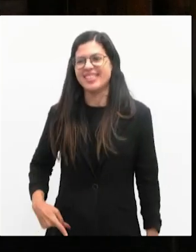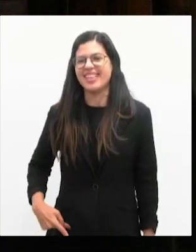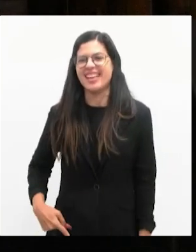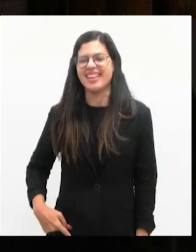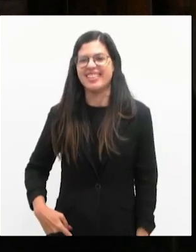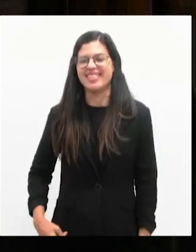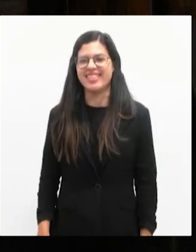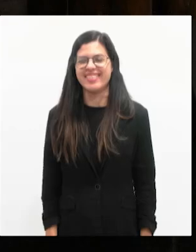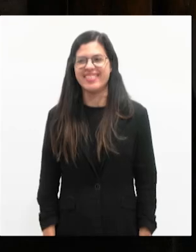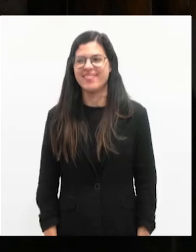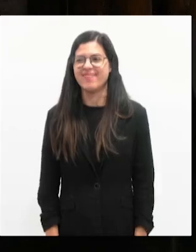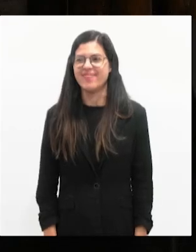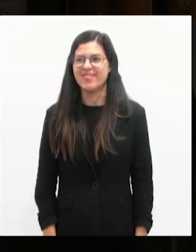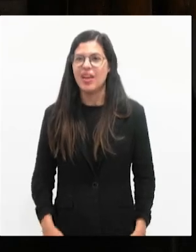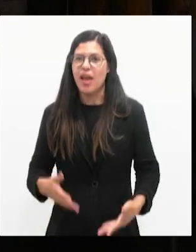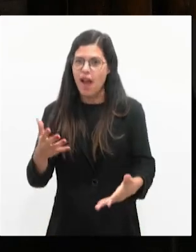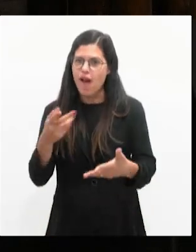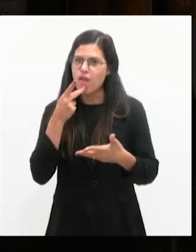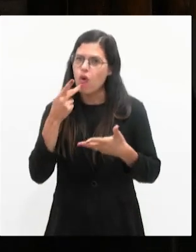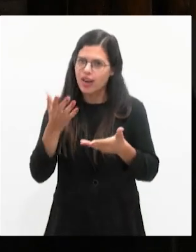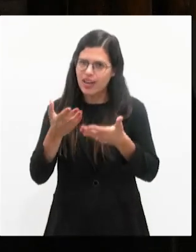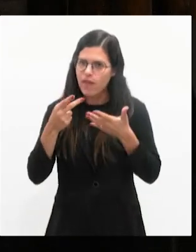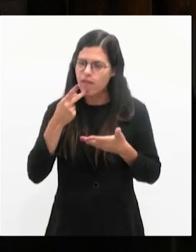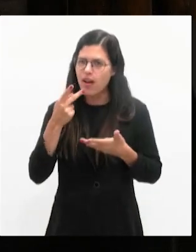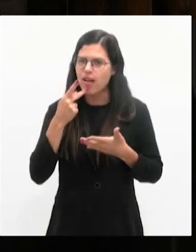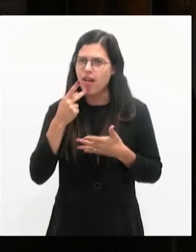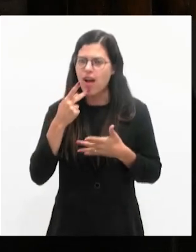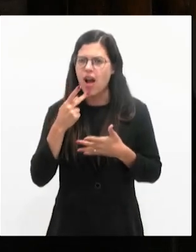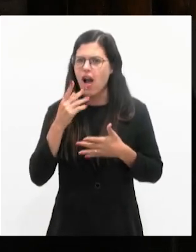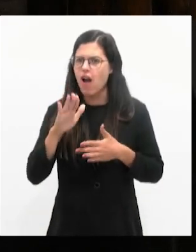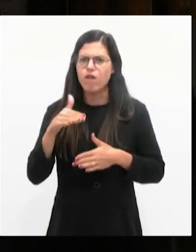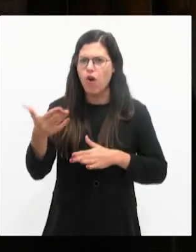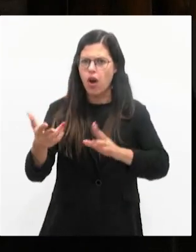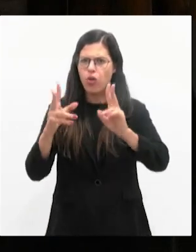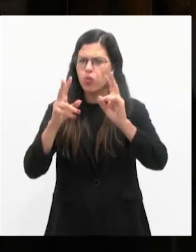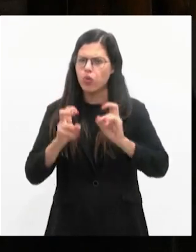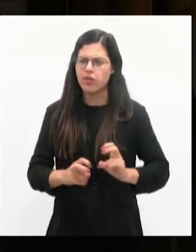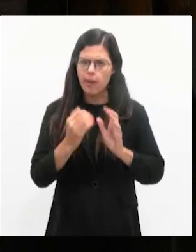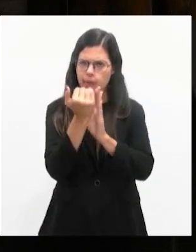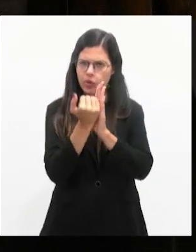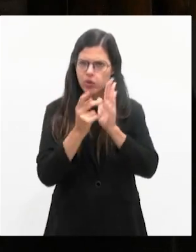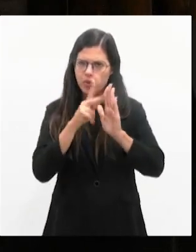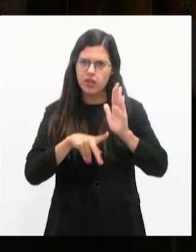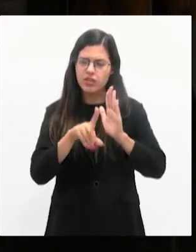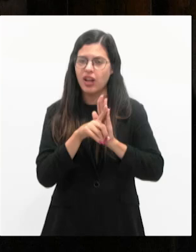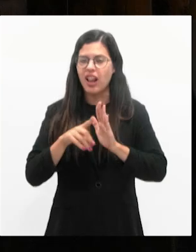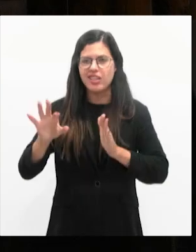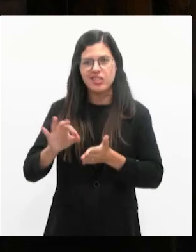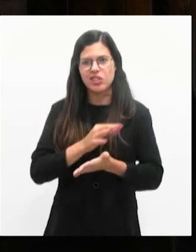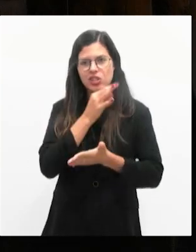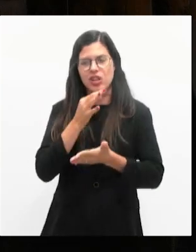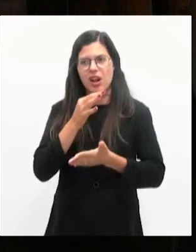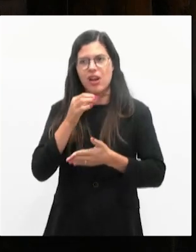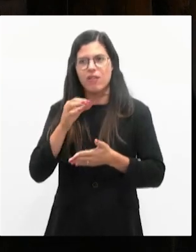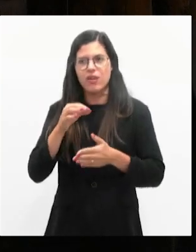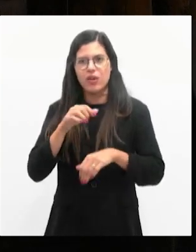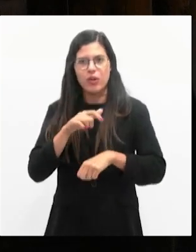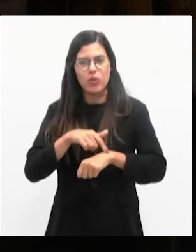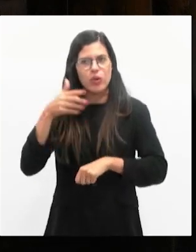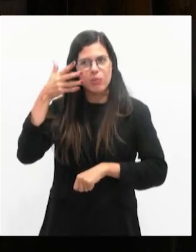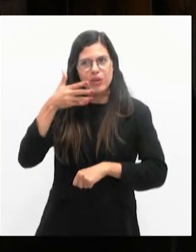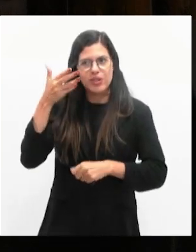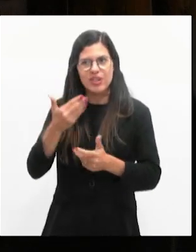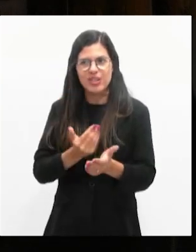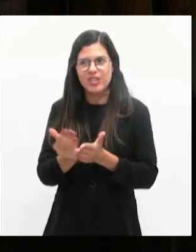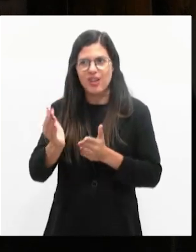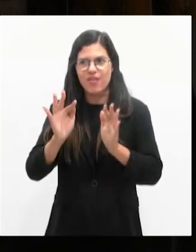casa. Quer falar fora do tema da ordem do dia, se inscreve no expediente inicial ou final. Estou falando